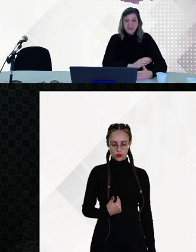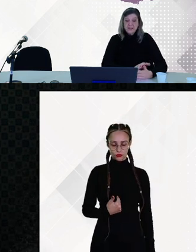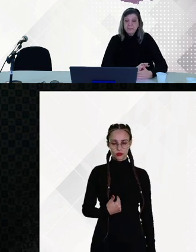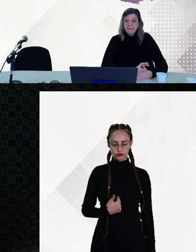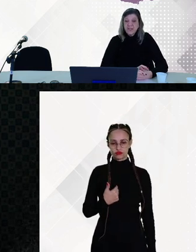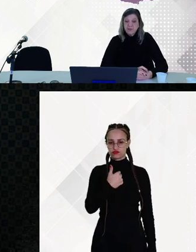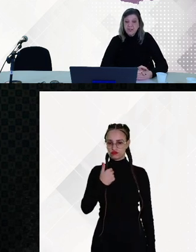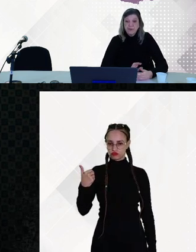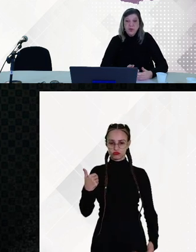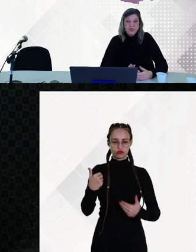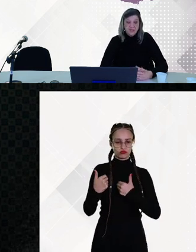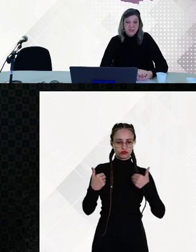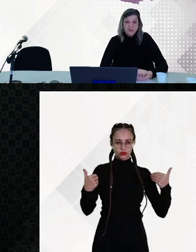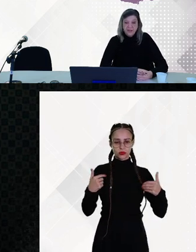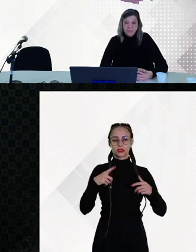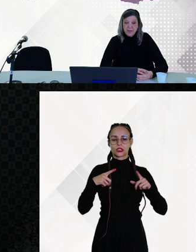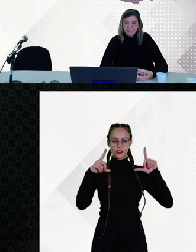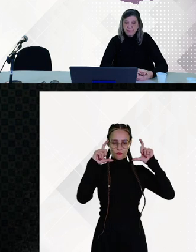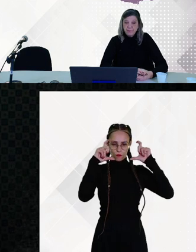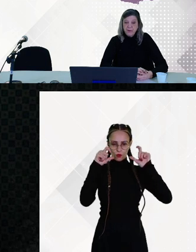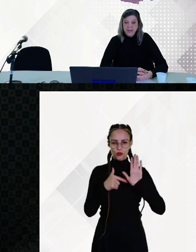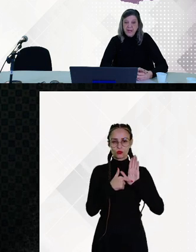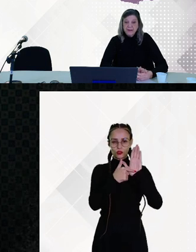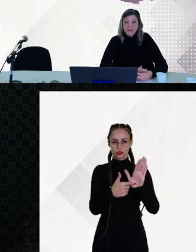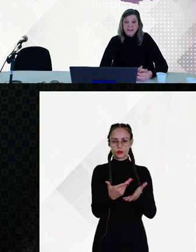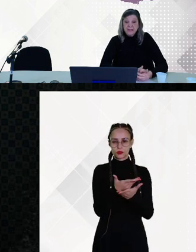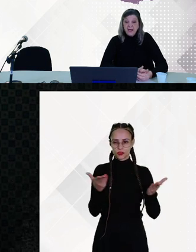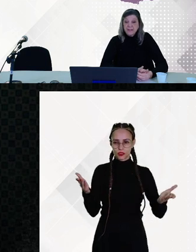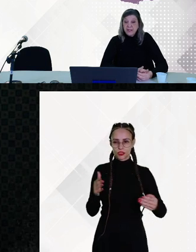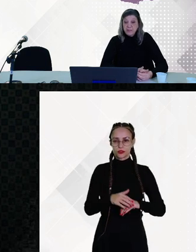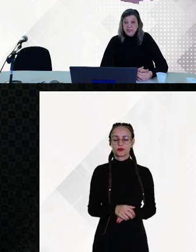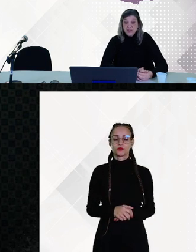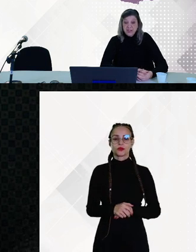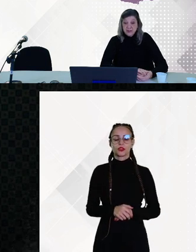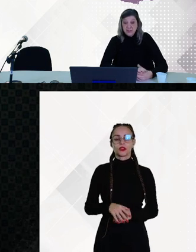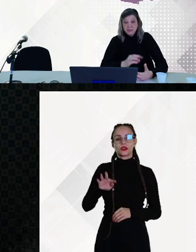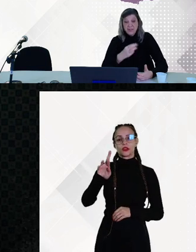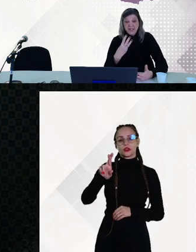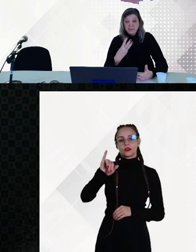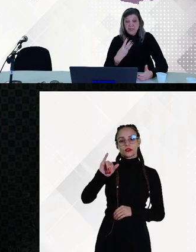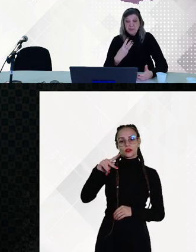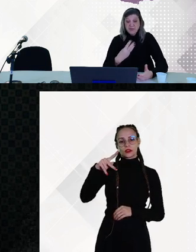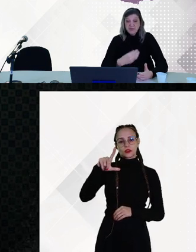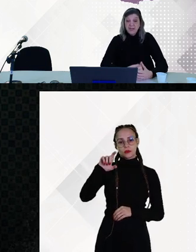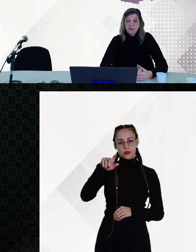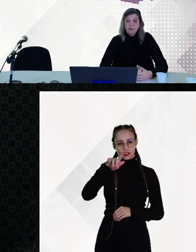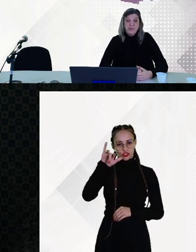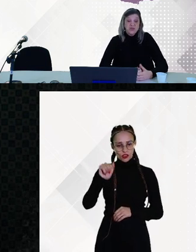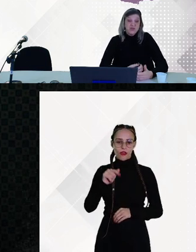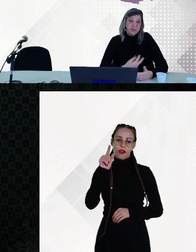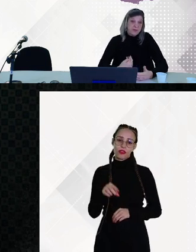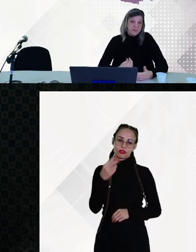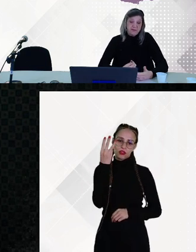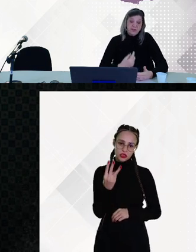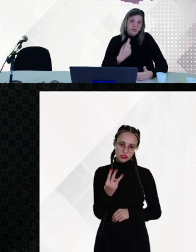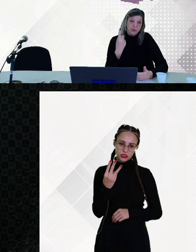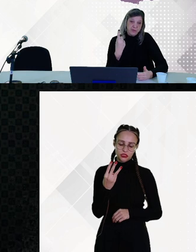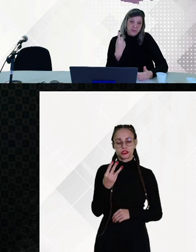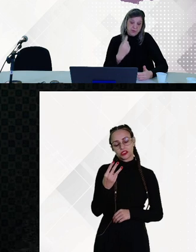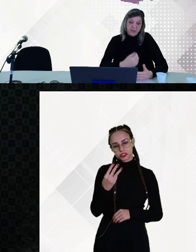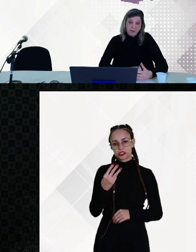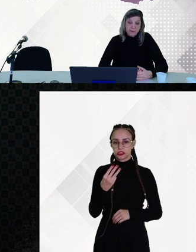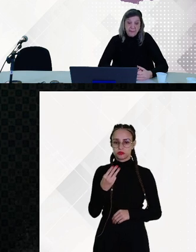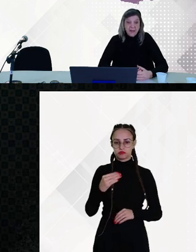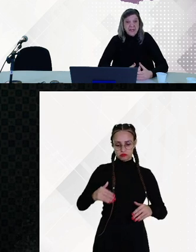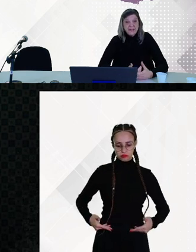para vocês. Eu tenho fotos aqui já até para melhorar. A triplegia, que seriam três membros, né? Normalmente os dois membros inferior e um